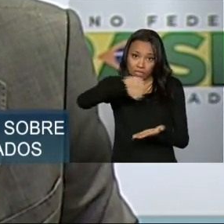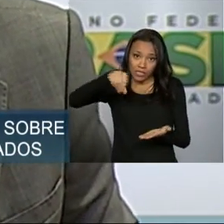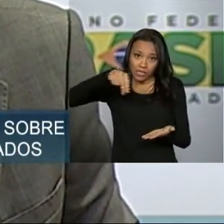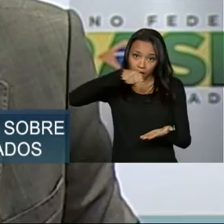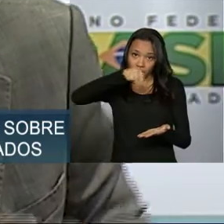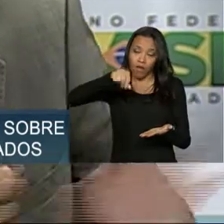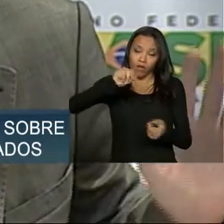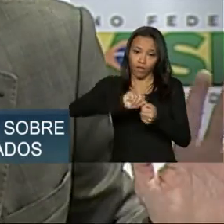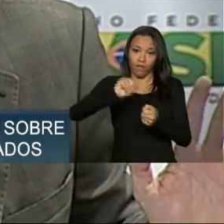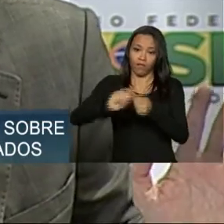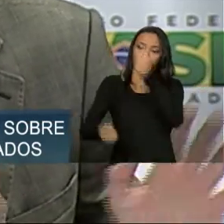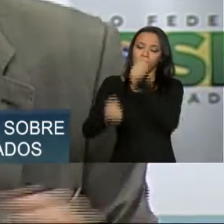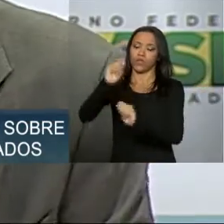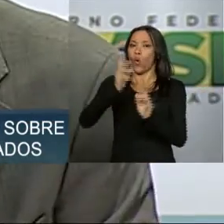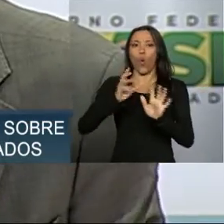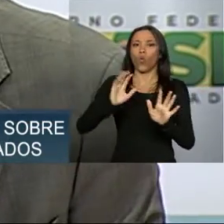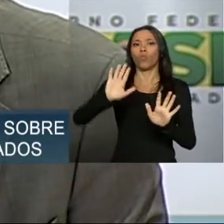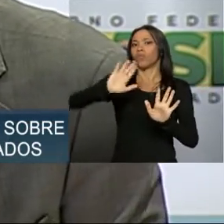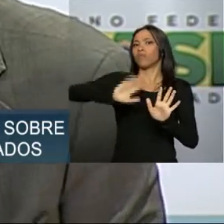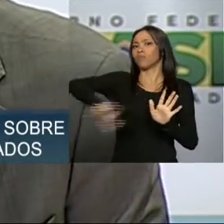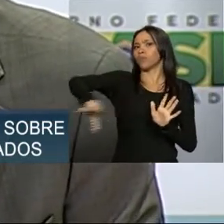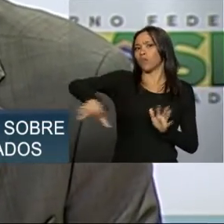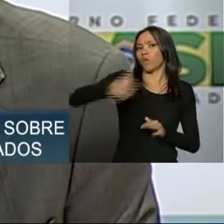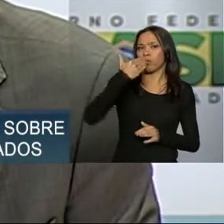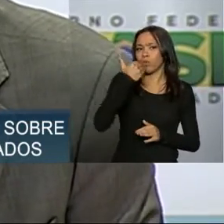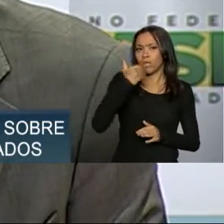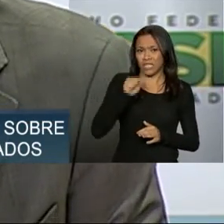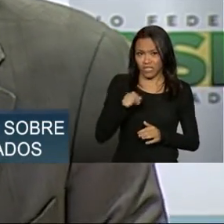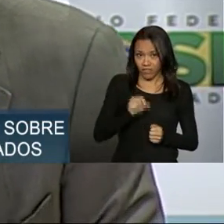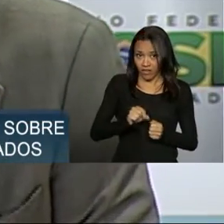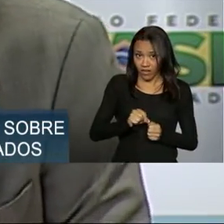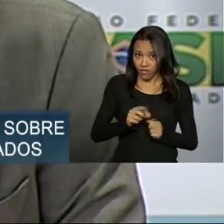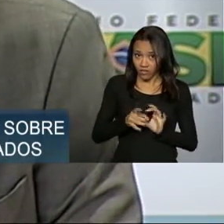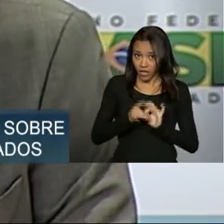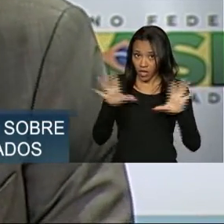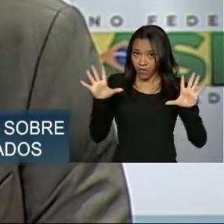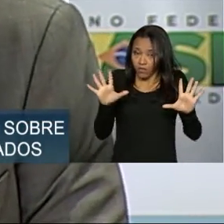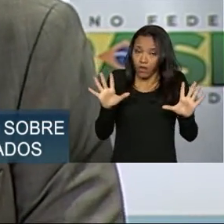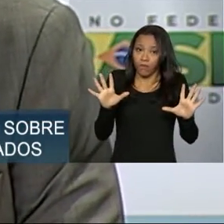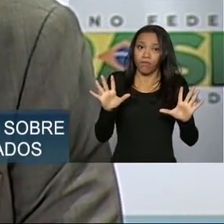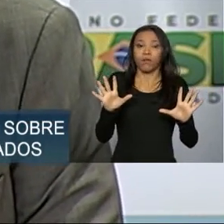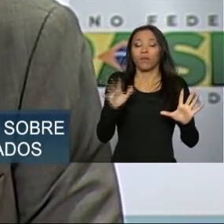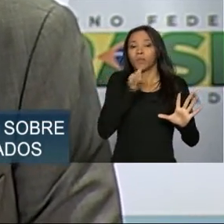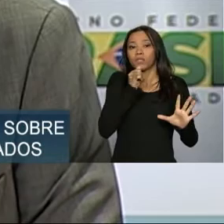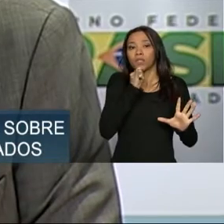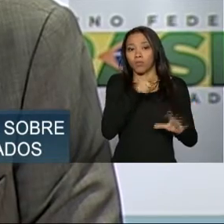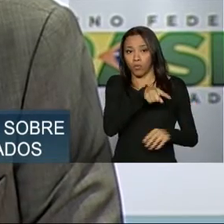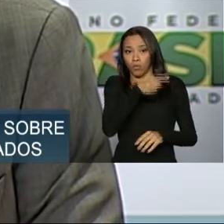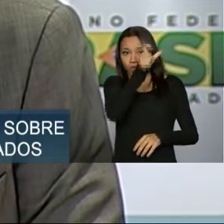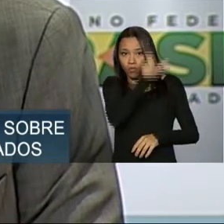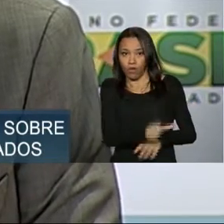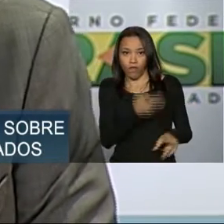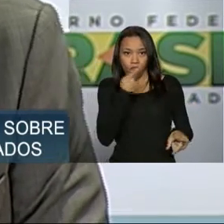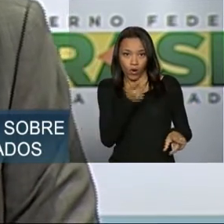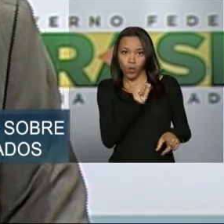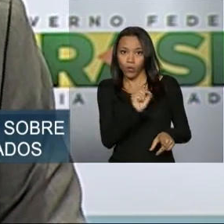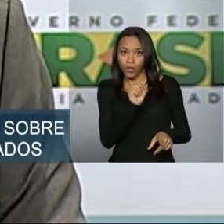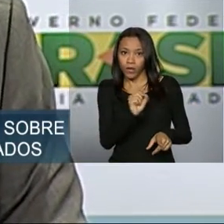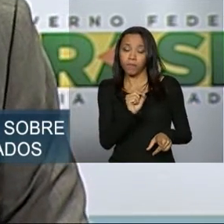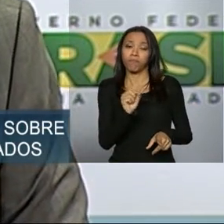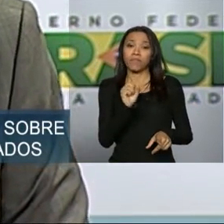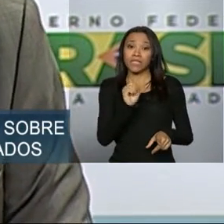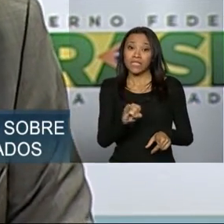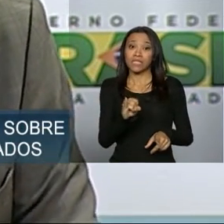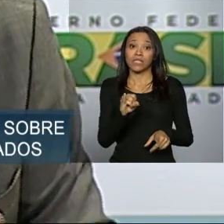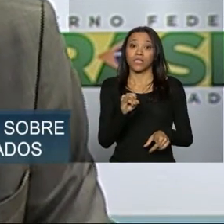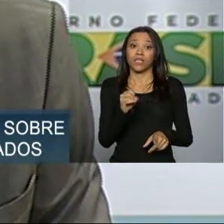industrializado ou não ingeri-lo para ficar livre. Isso não é verdade. O Edmundo deu aqui um dado claro. Se nós vamos tirar mais de